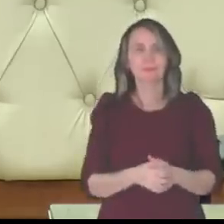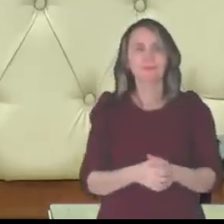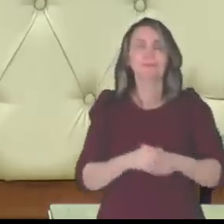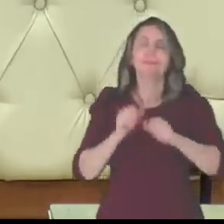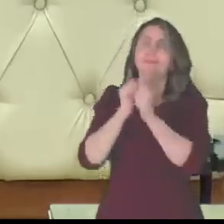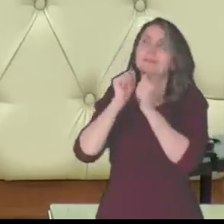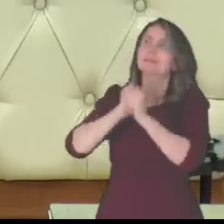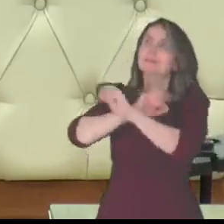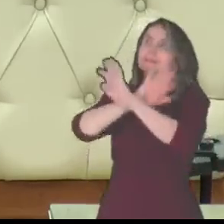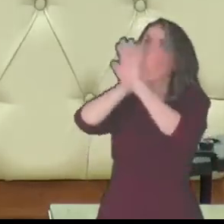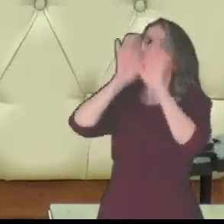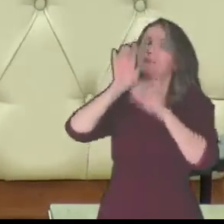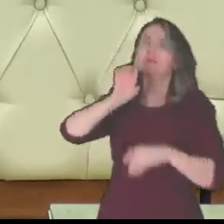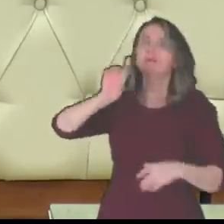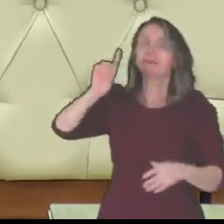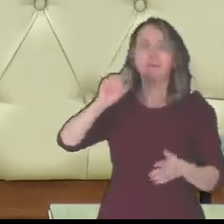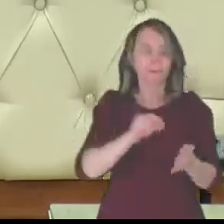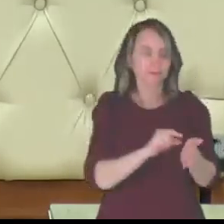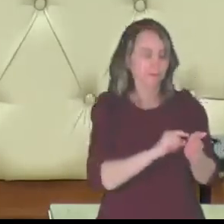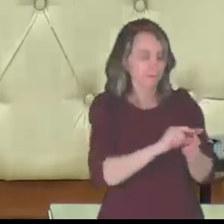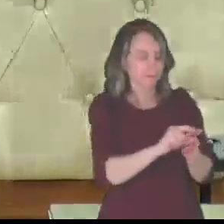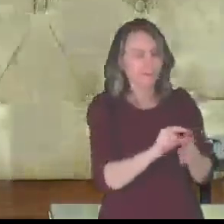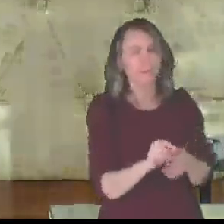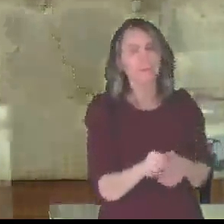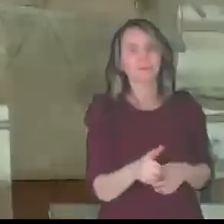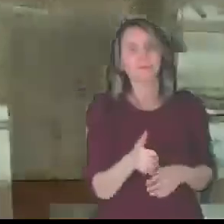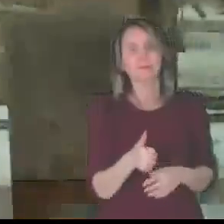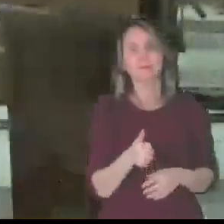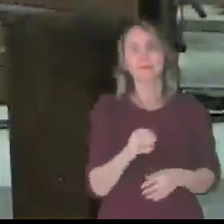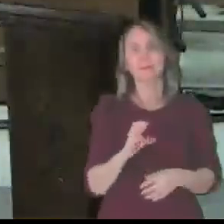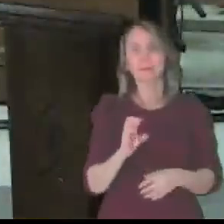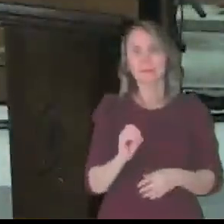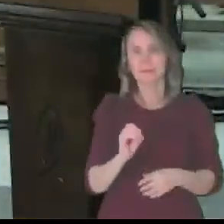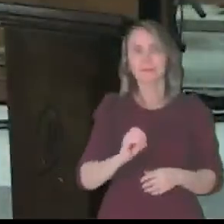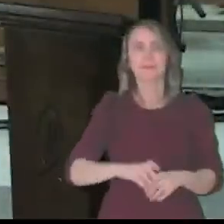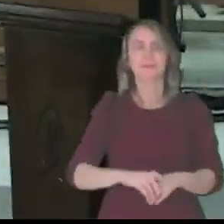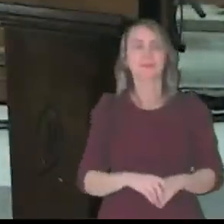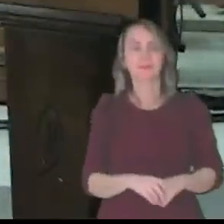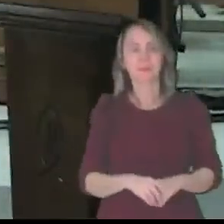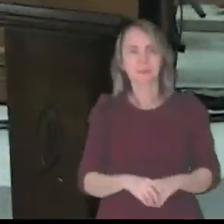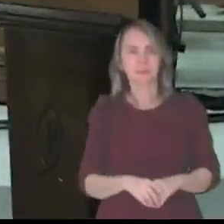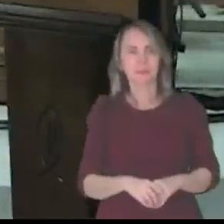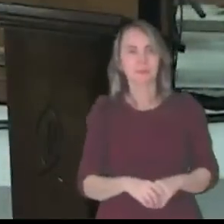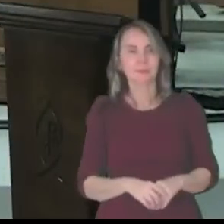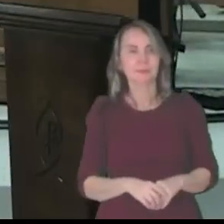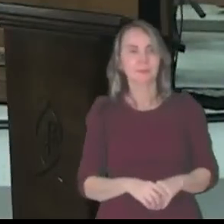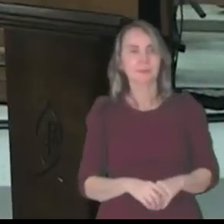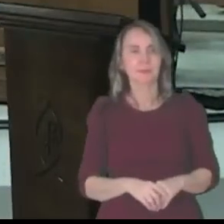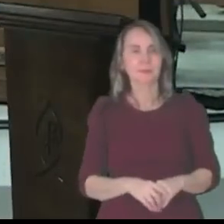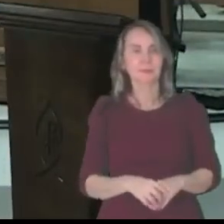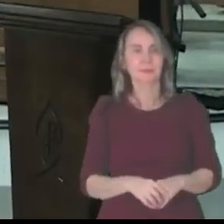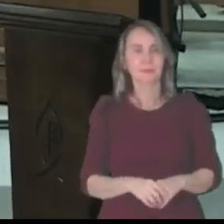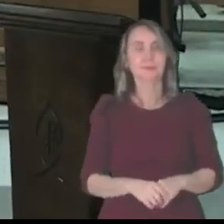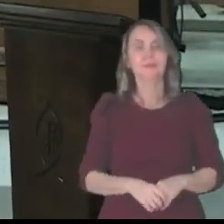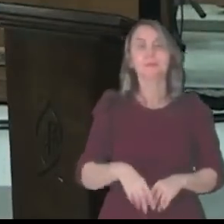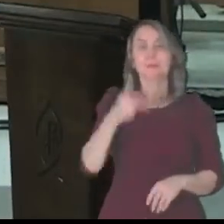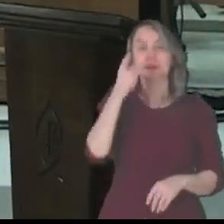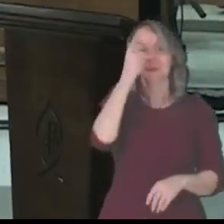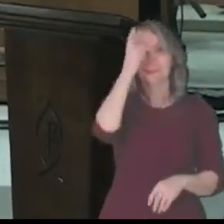glória a Deus e o 10 para encerrar e o 10 glória a Deus e os resgatados do